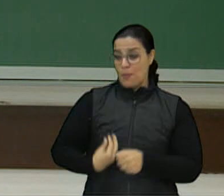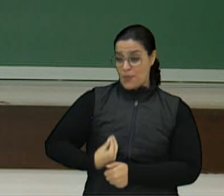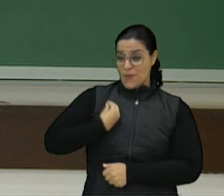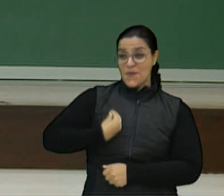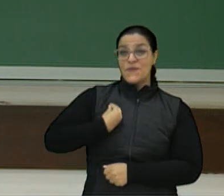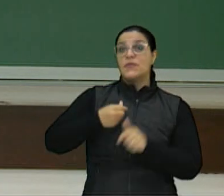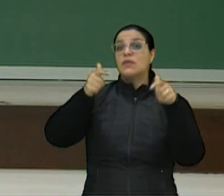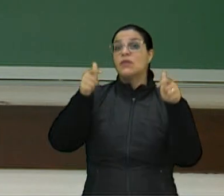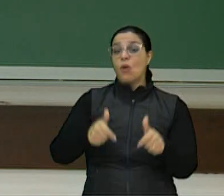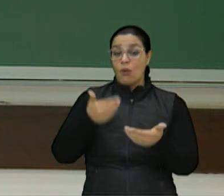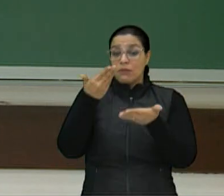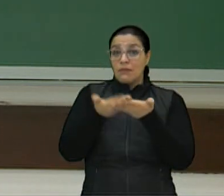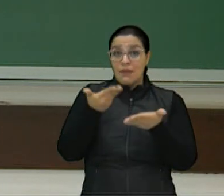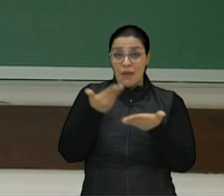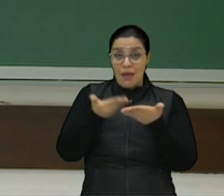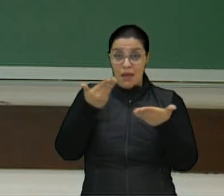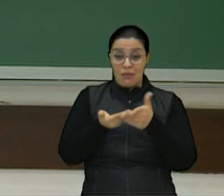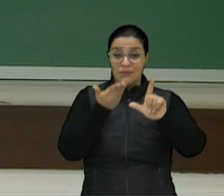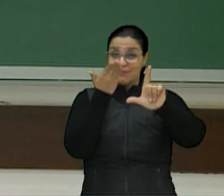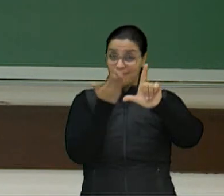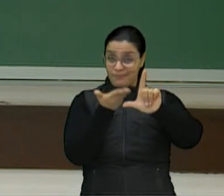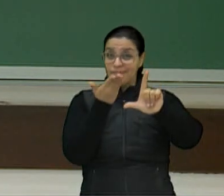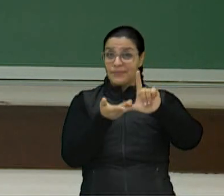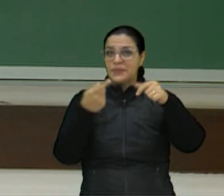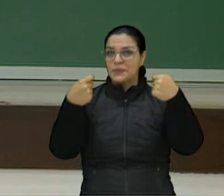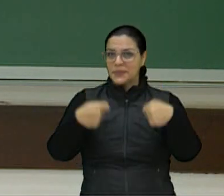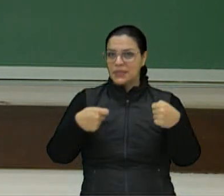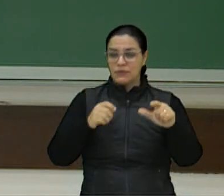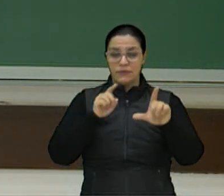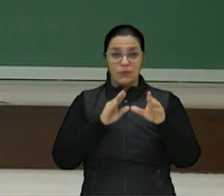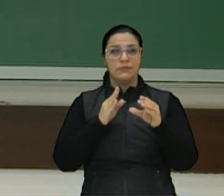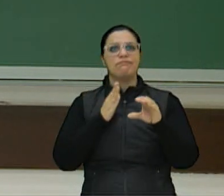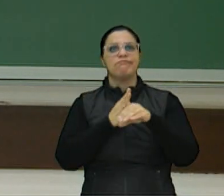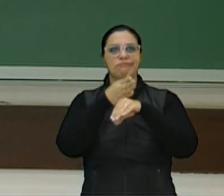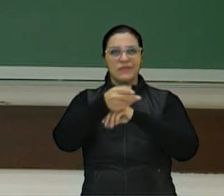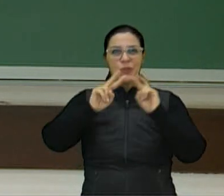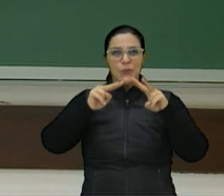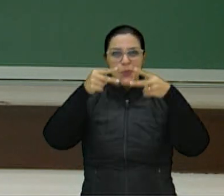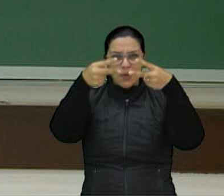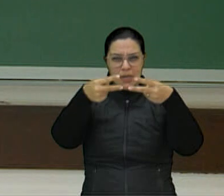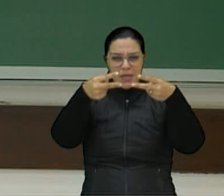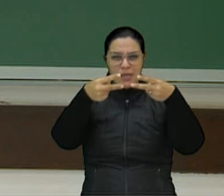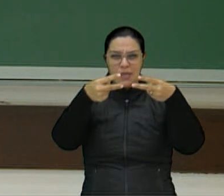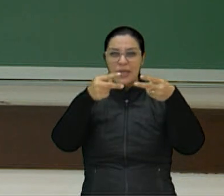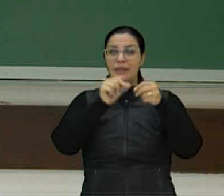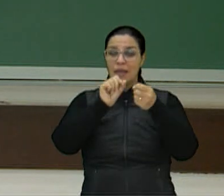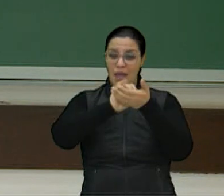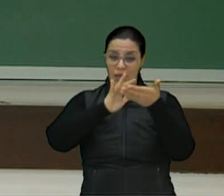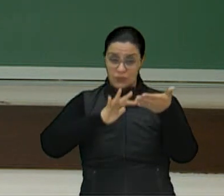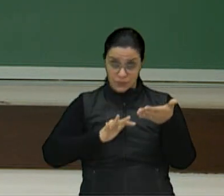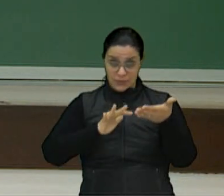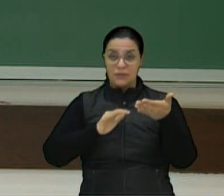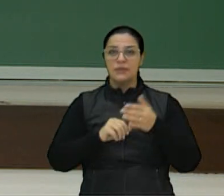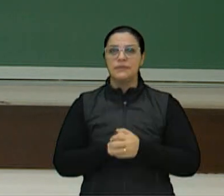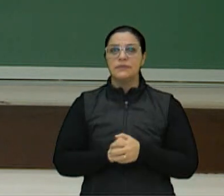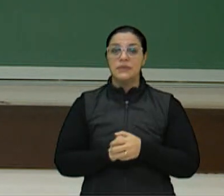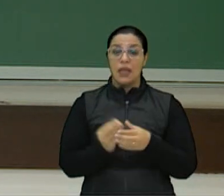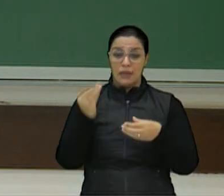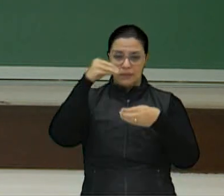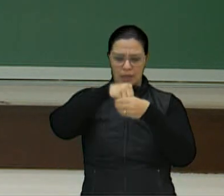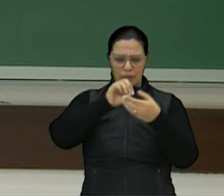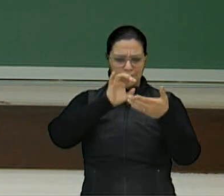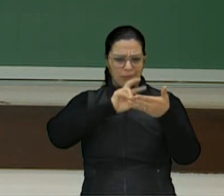de vocês nessa aula no Classroom. Vocês entrarão no link com as instruções da atividade. Dentro